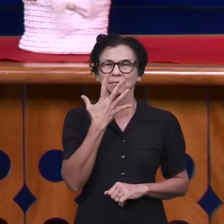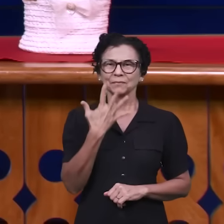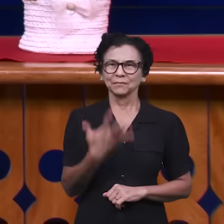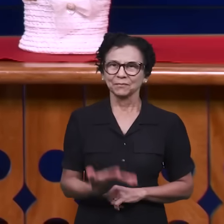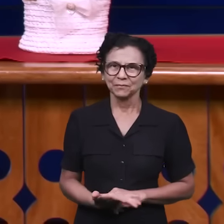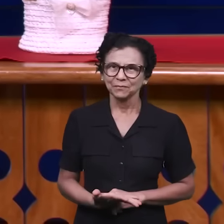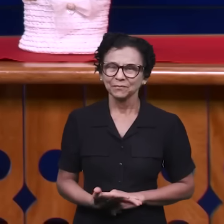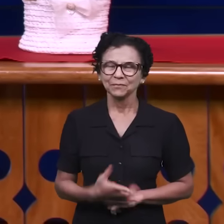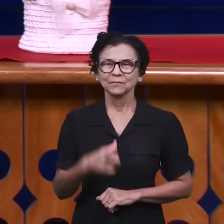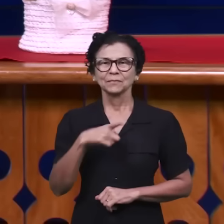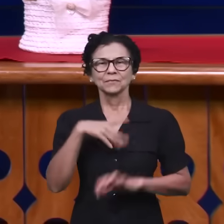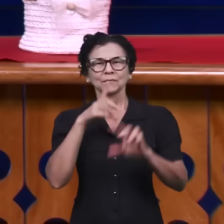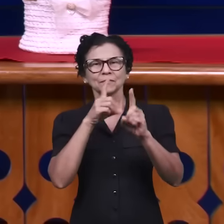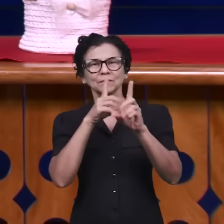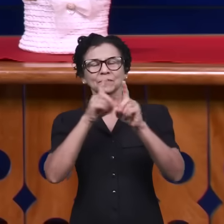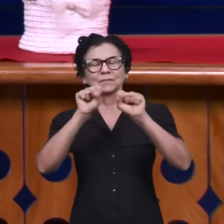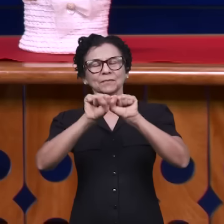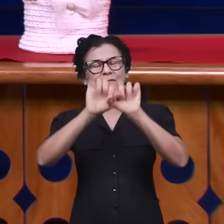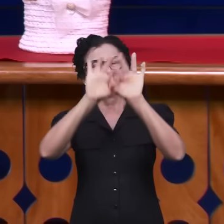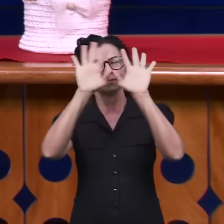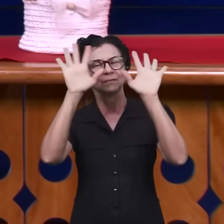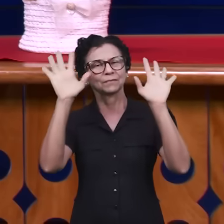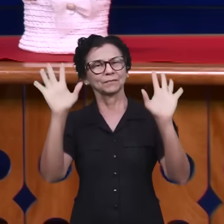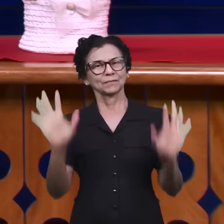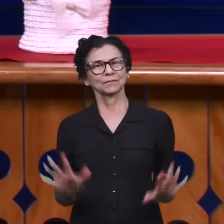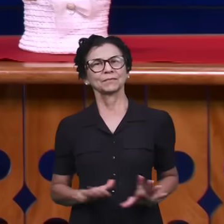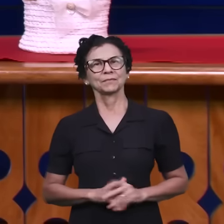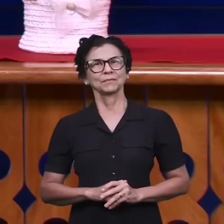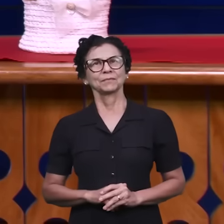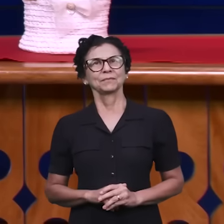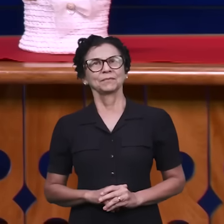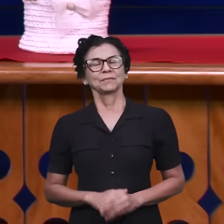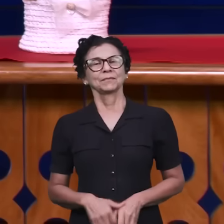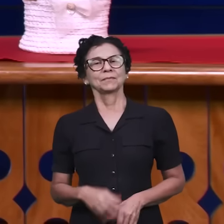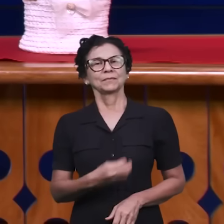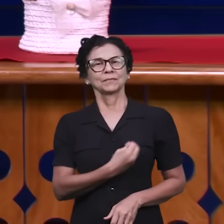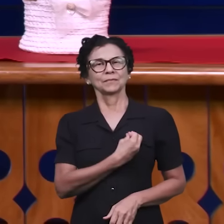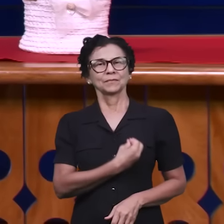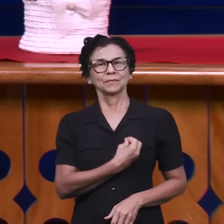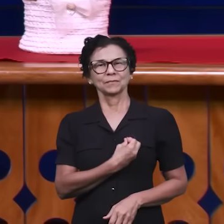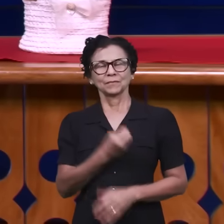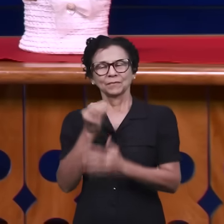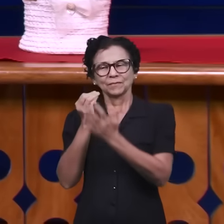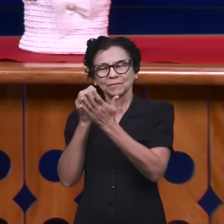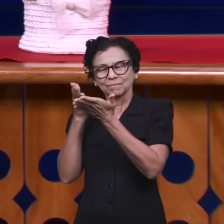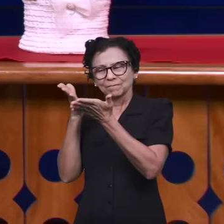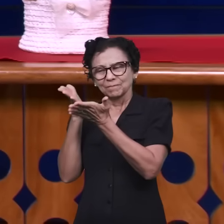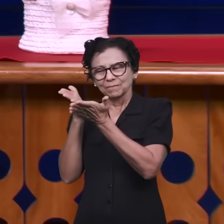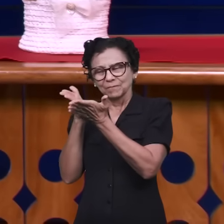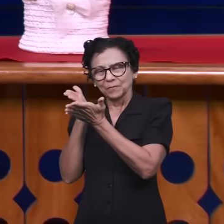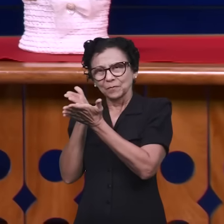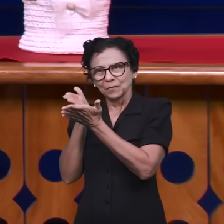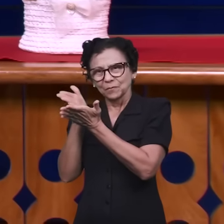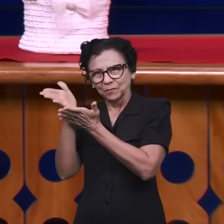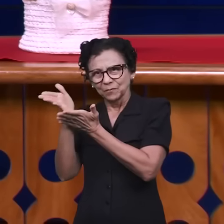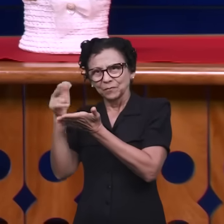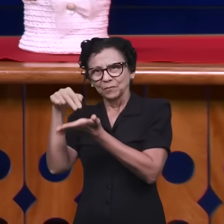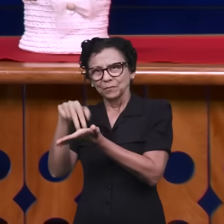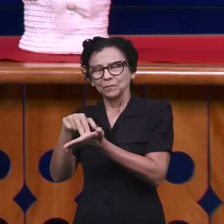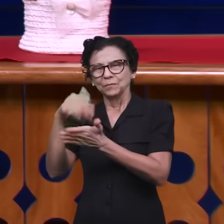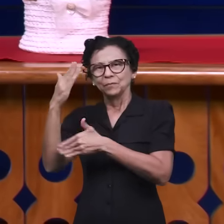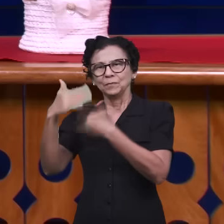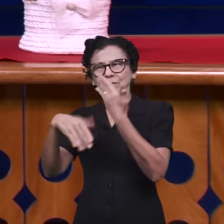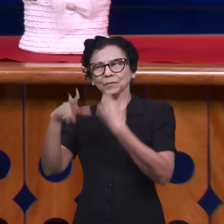uma doutrina clara de como viver uma vida correta na presença